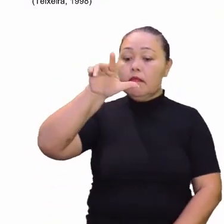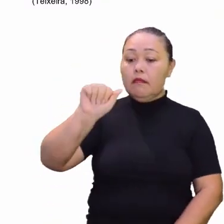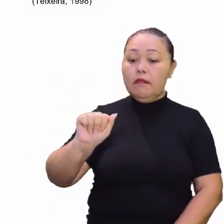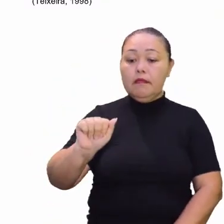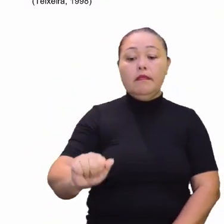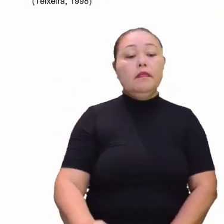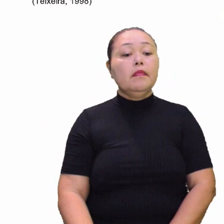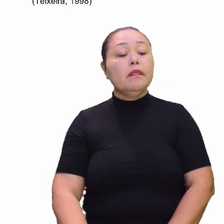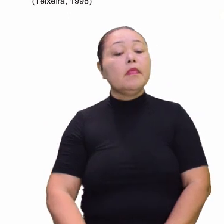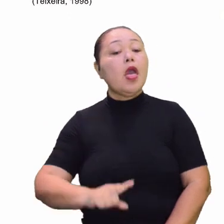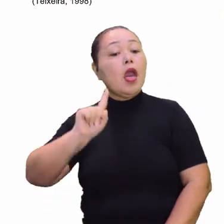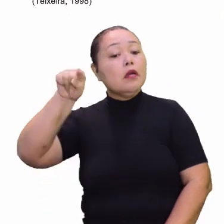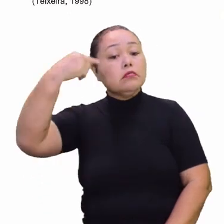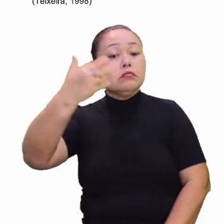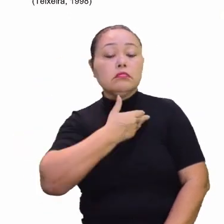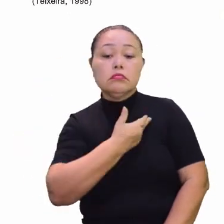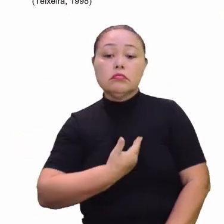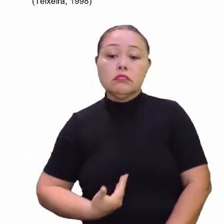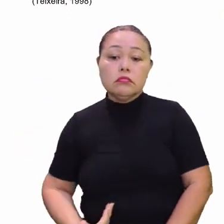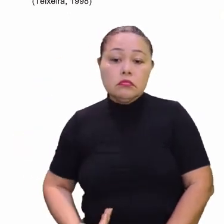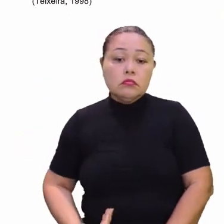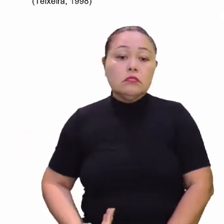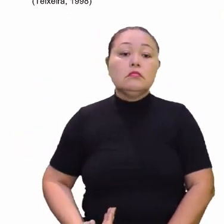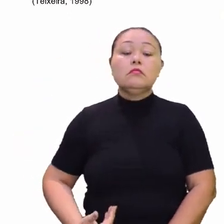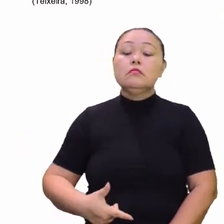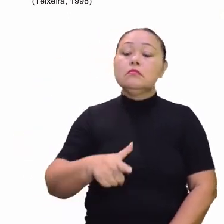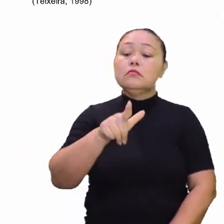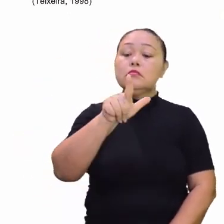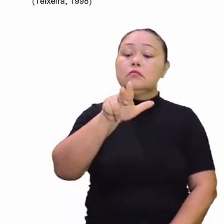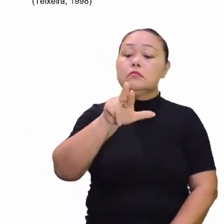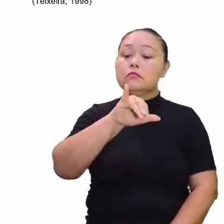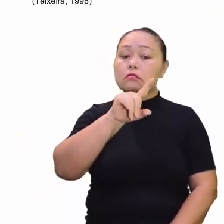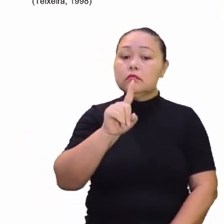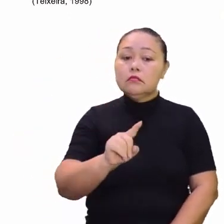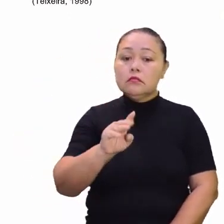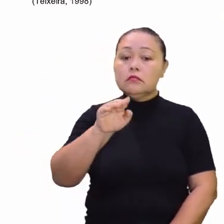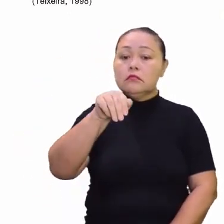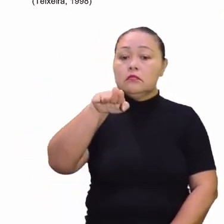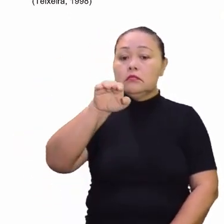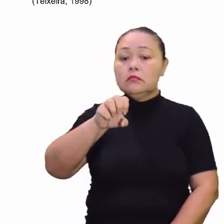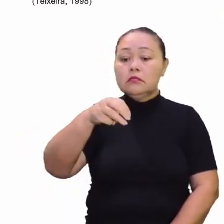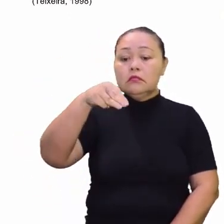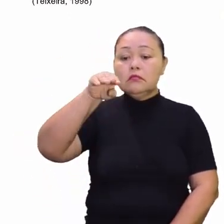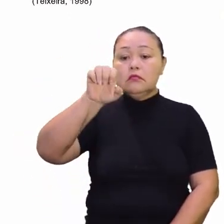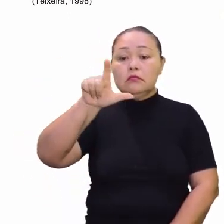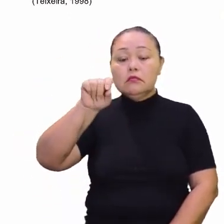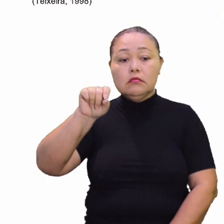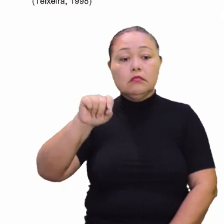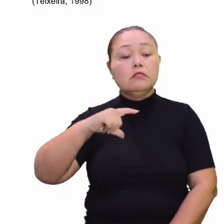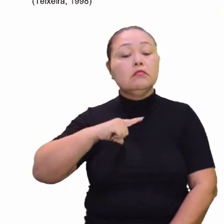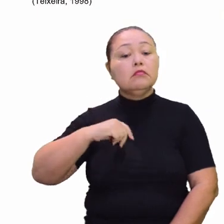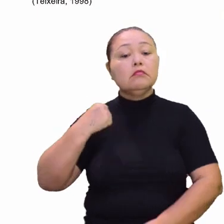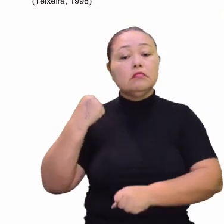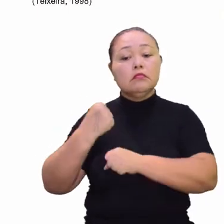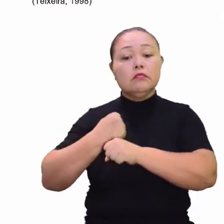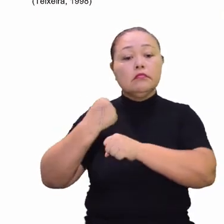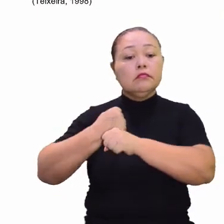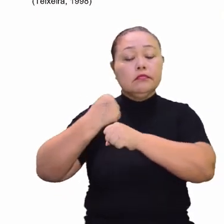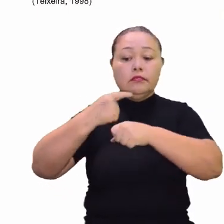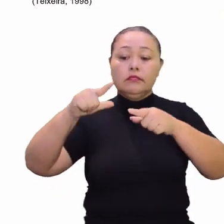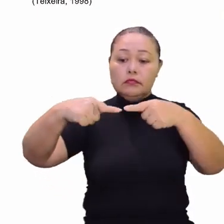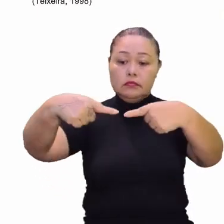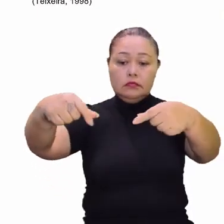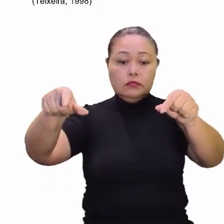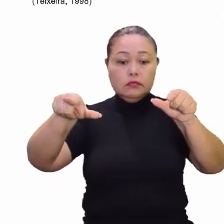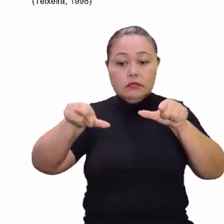Bem, aí depois veio o governo de Luiz de Albuquerque de Melo, Pereira e Cáceres, iniciaram a construção do Forte Príncipe